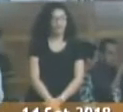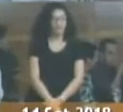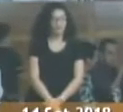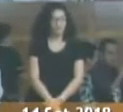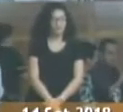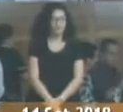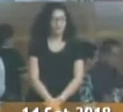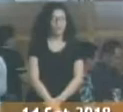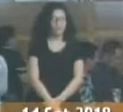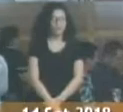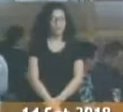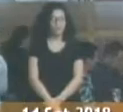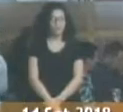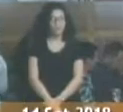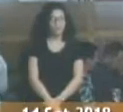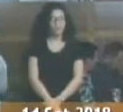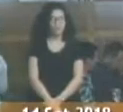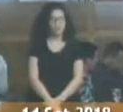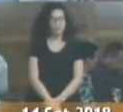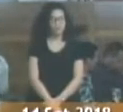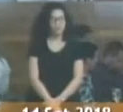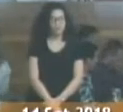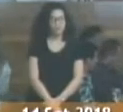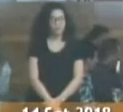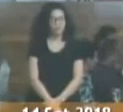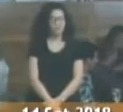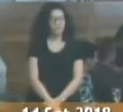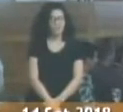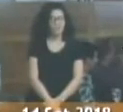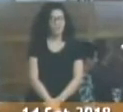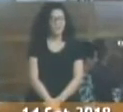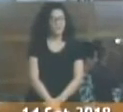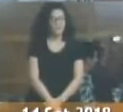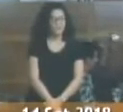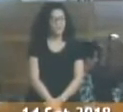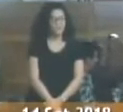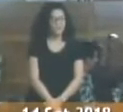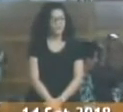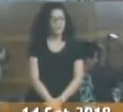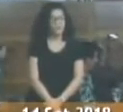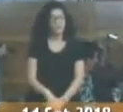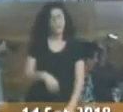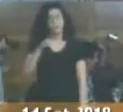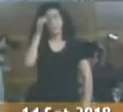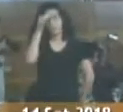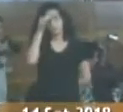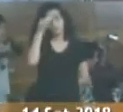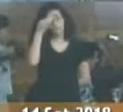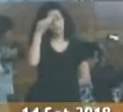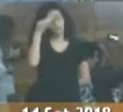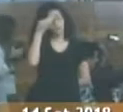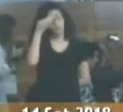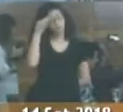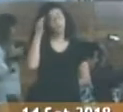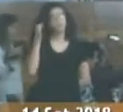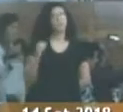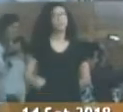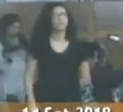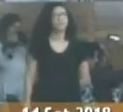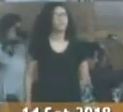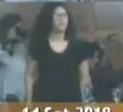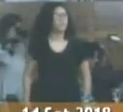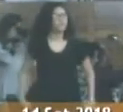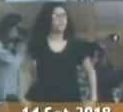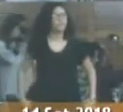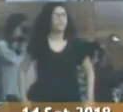ajudar, de alguma forma, com a preservação aqui da nossa baía. Tá? Então, eu vou dar início aqui à